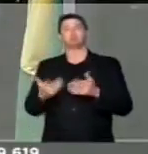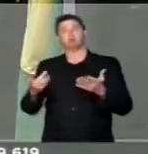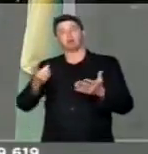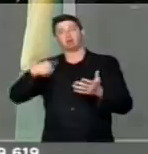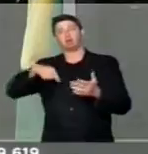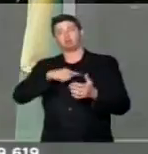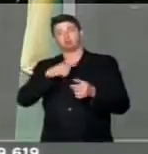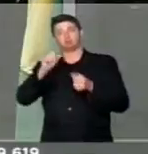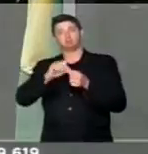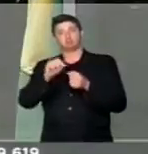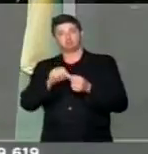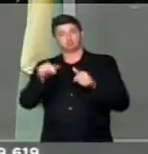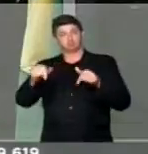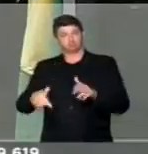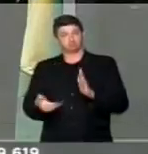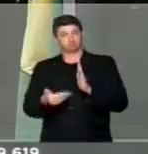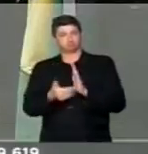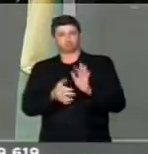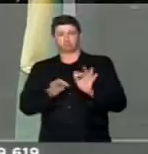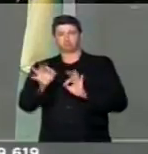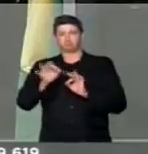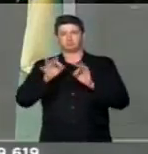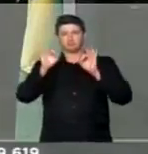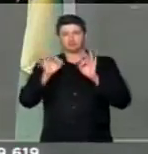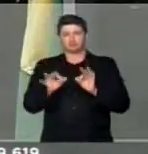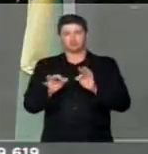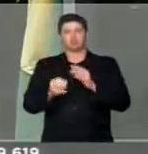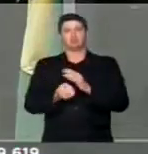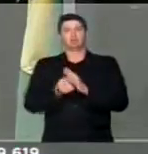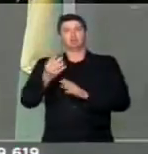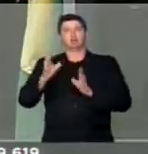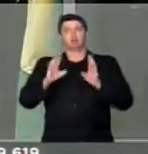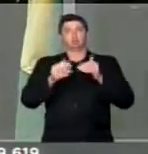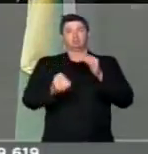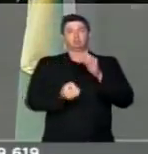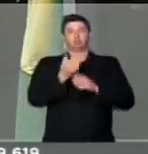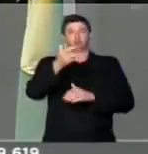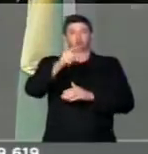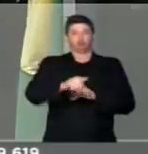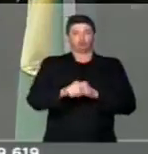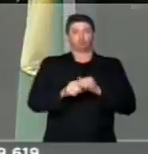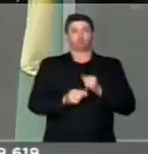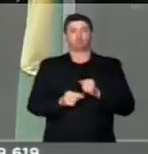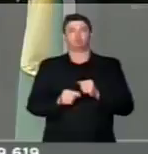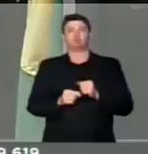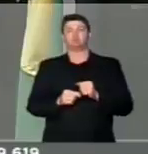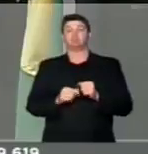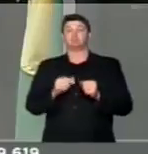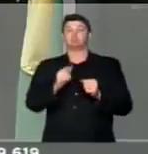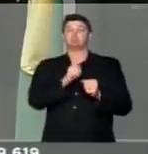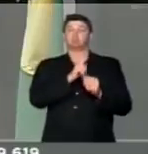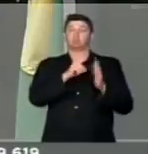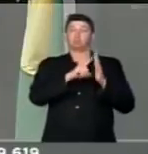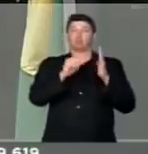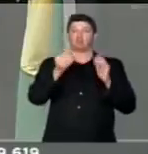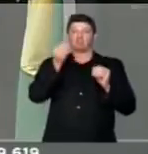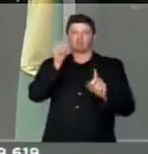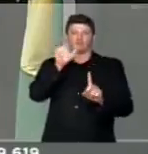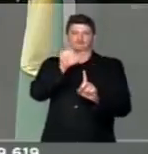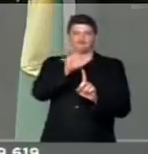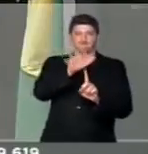fizemos aqui na casa, reinstituímos a comissão, houve intervenção do Palácio do